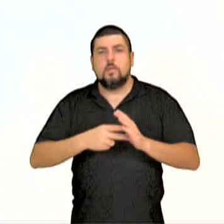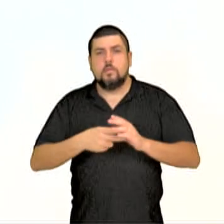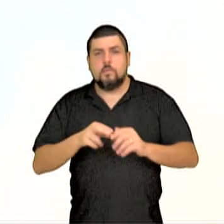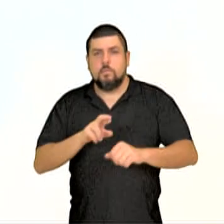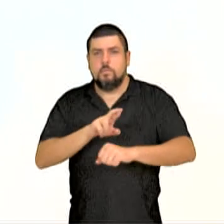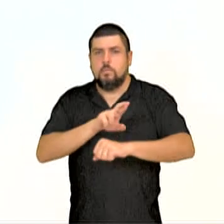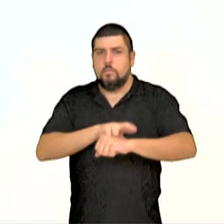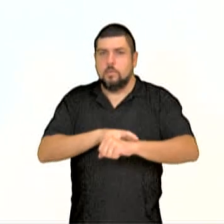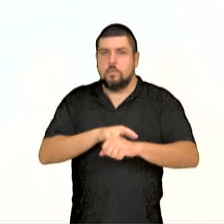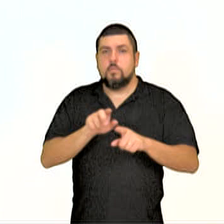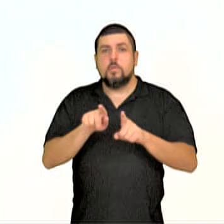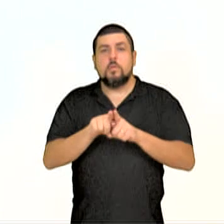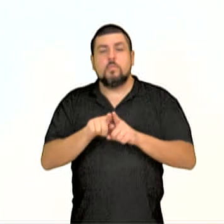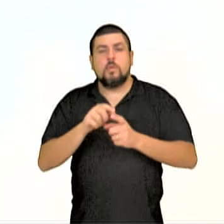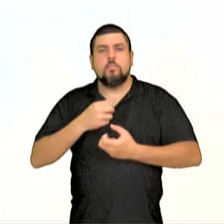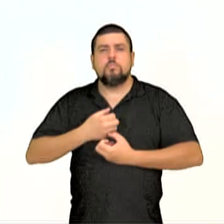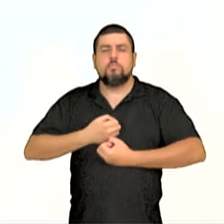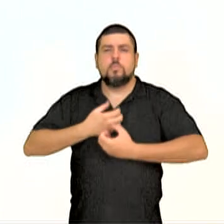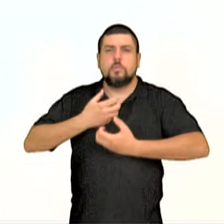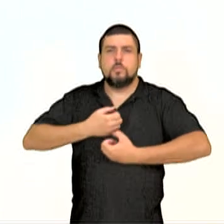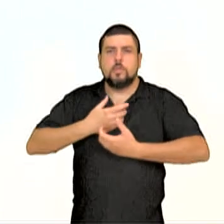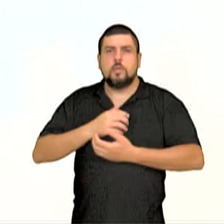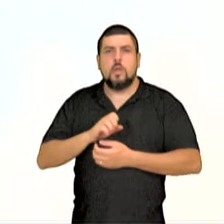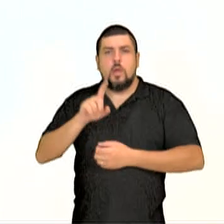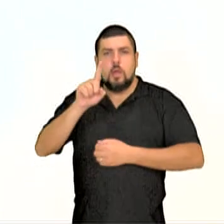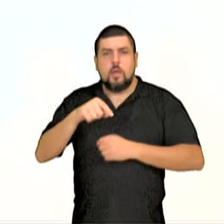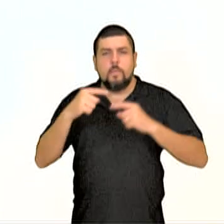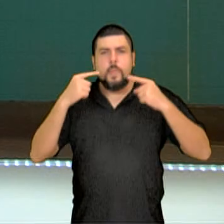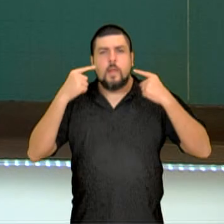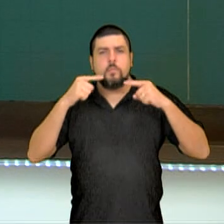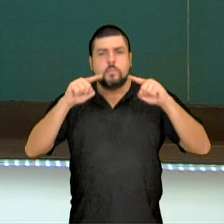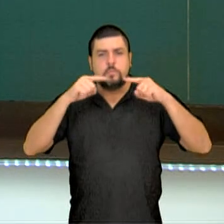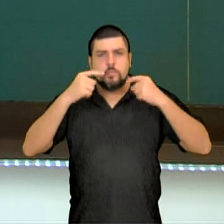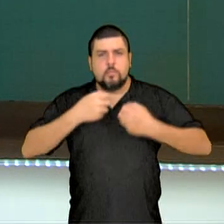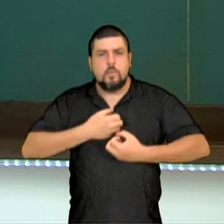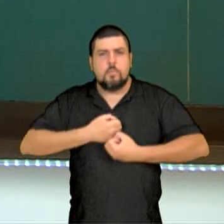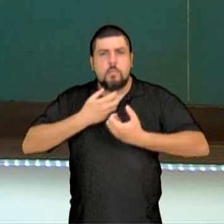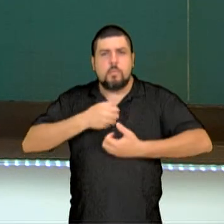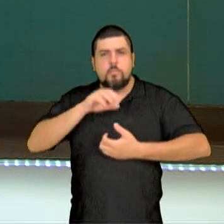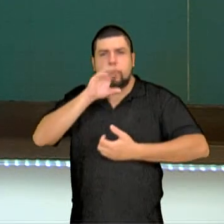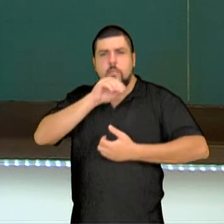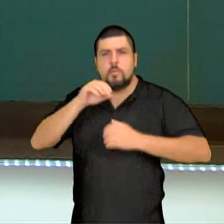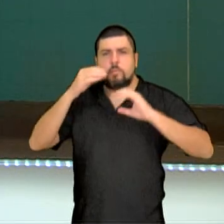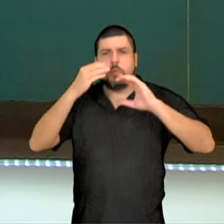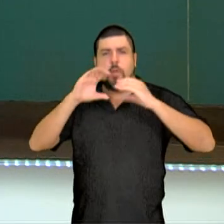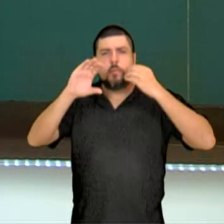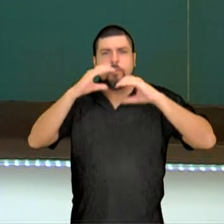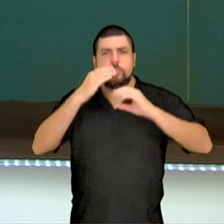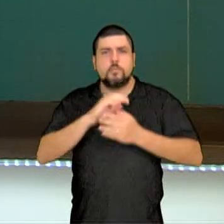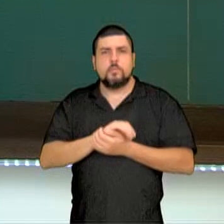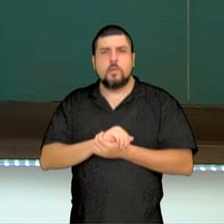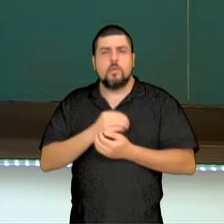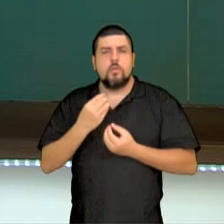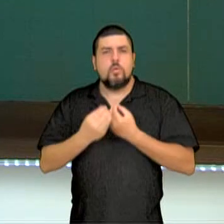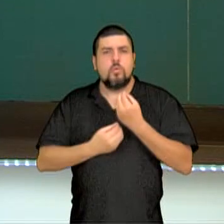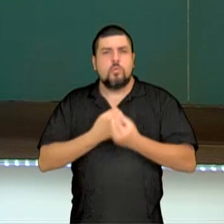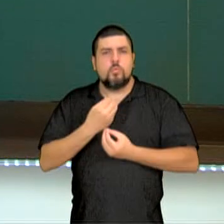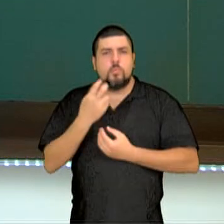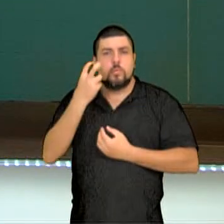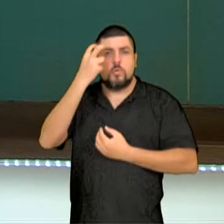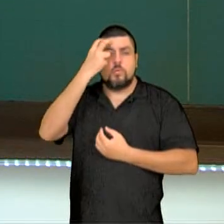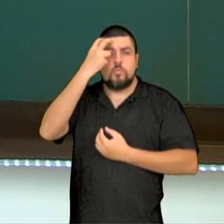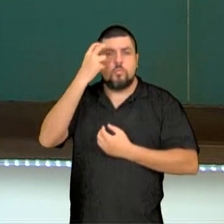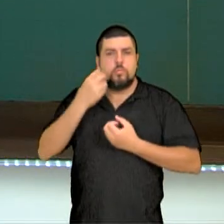seja, o ritmo e a poesia, que é a expressão musical e verbal da cultura. É como você vai se expressar,